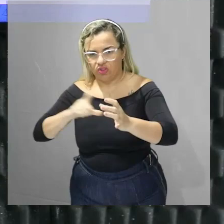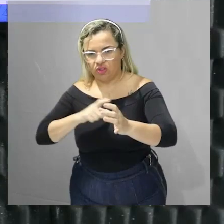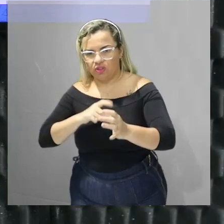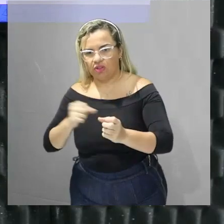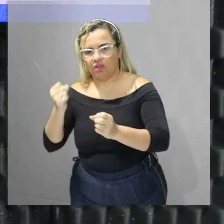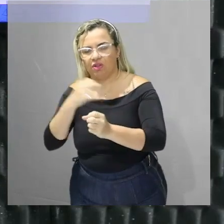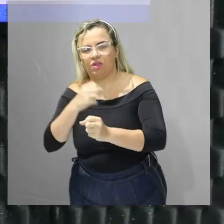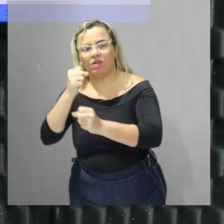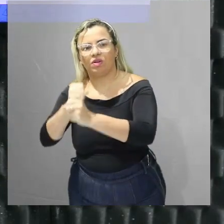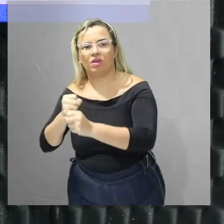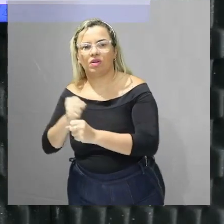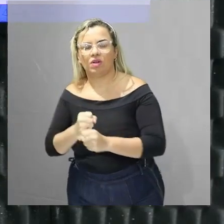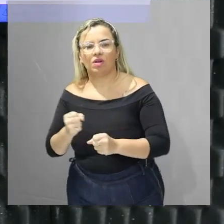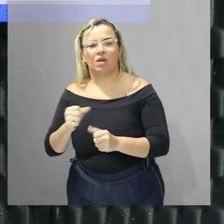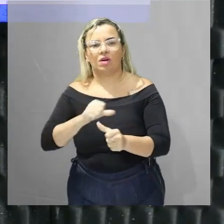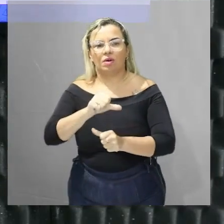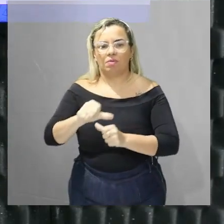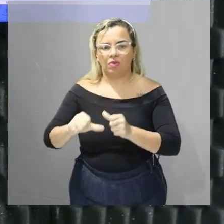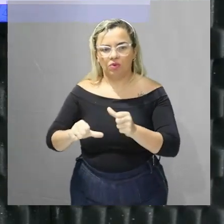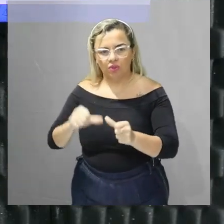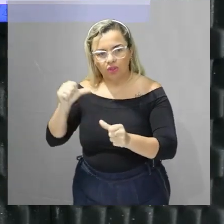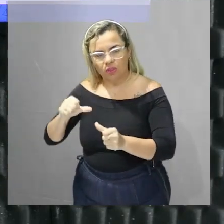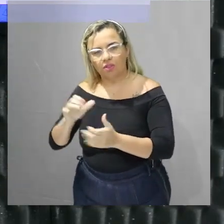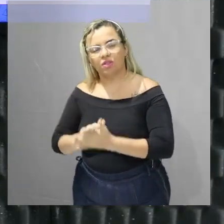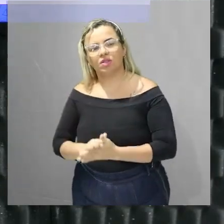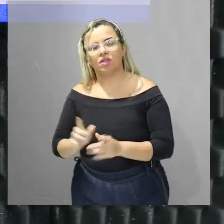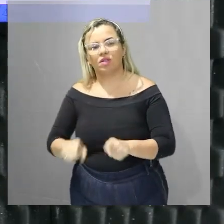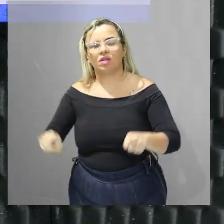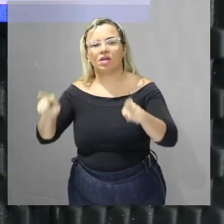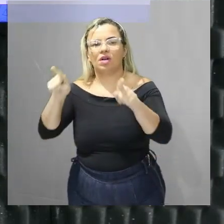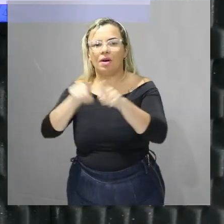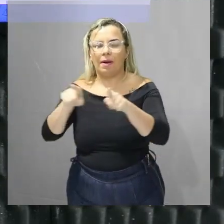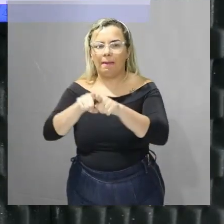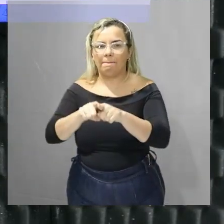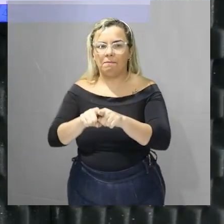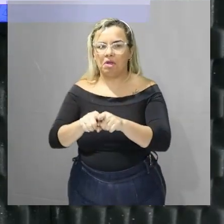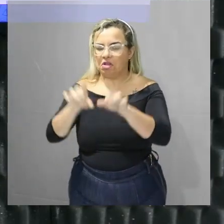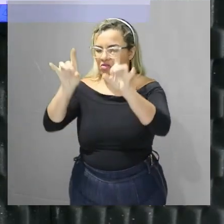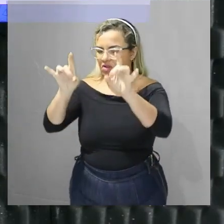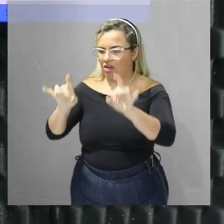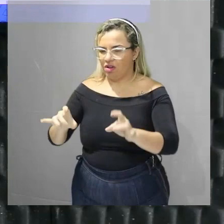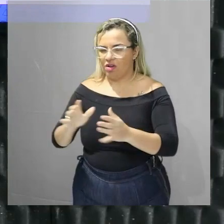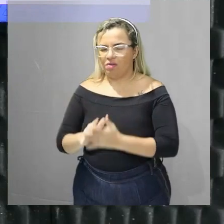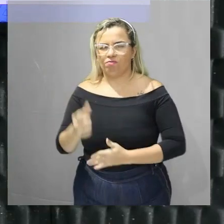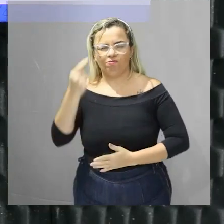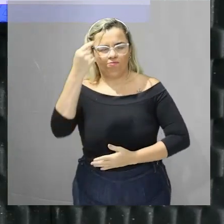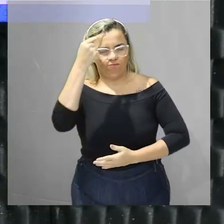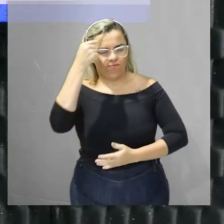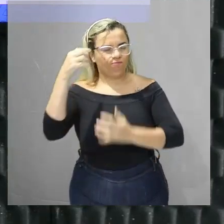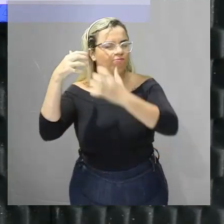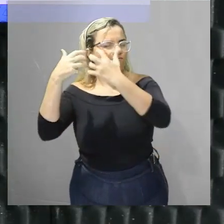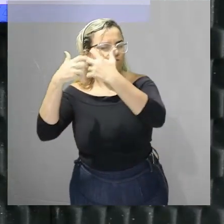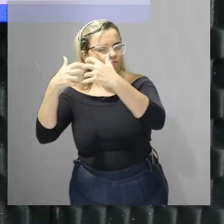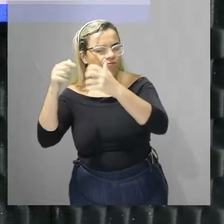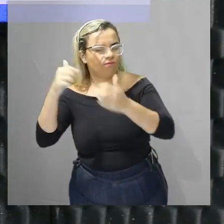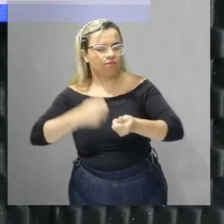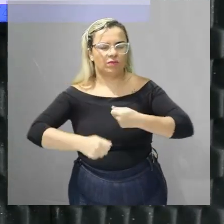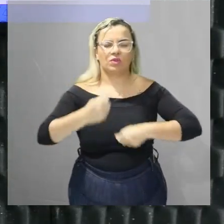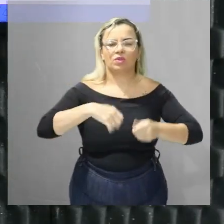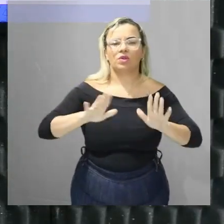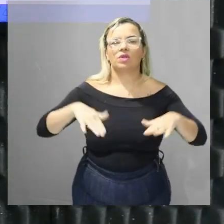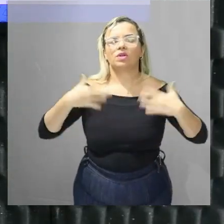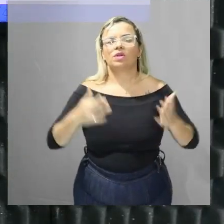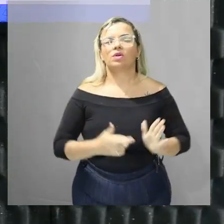novas construções ou renovações dessas, tá? Então pensa numa lógica econômica, galera, o que isso vai